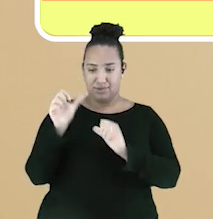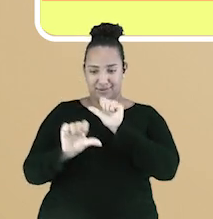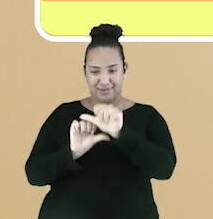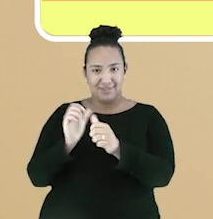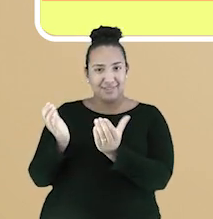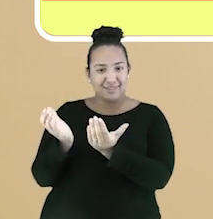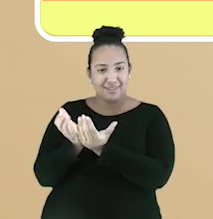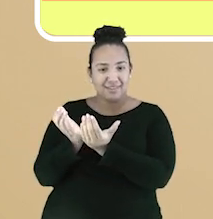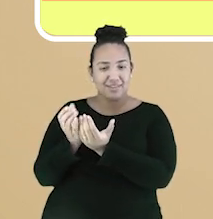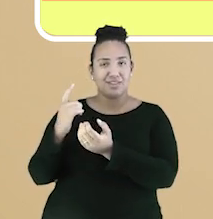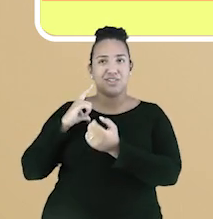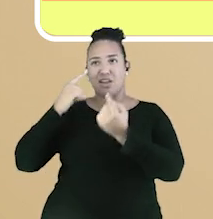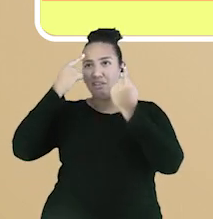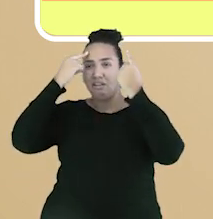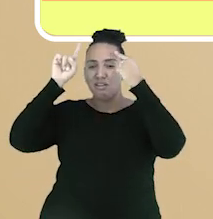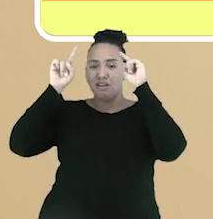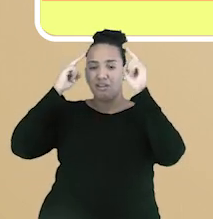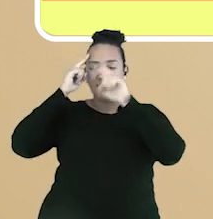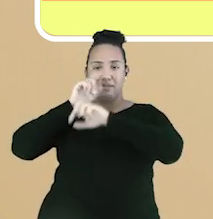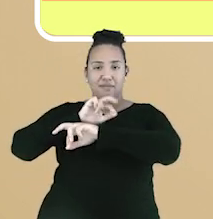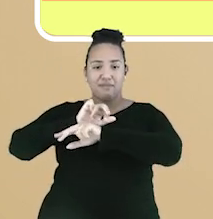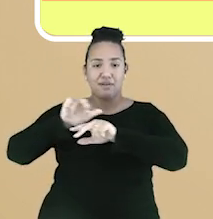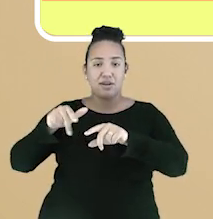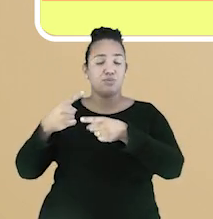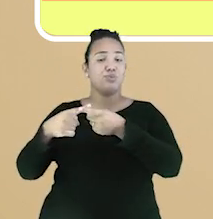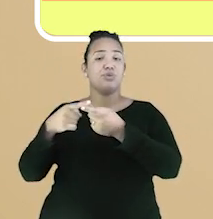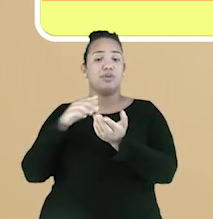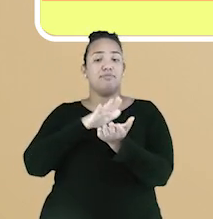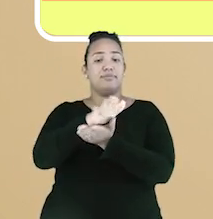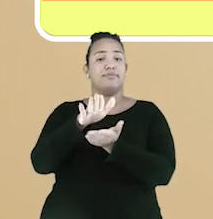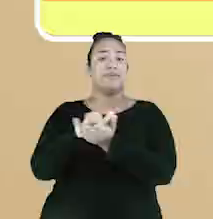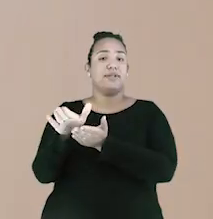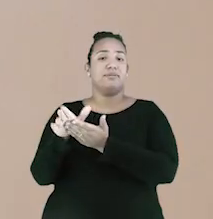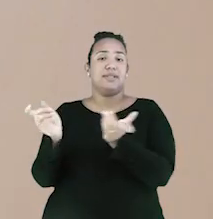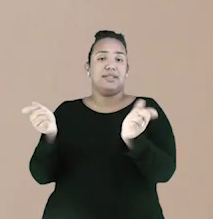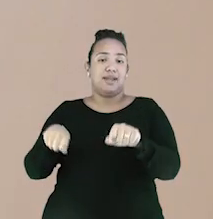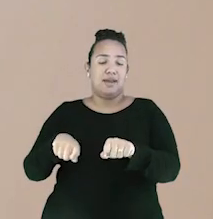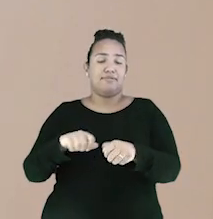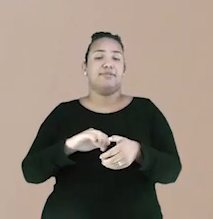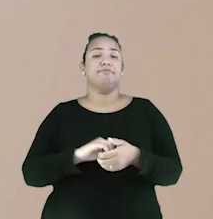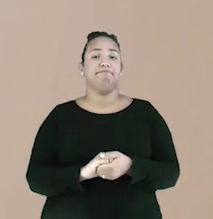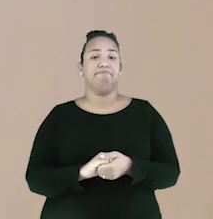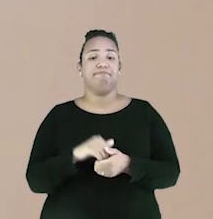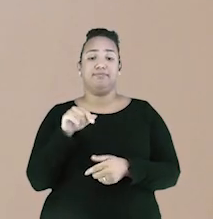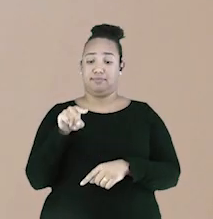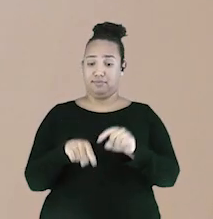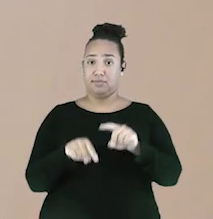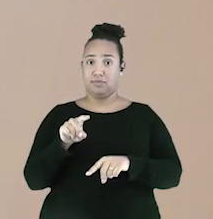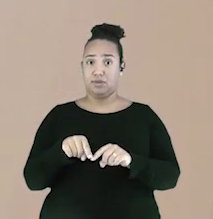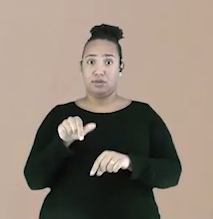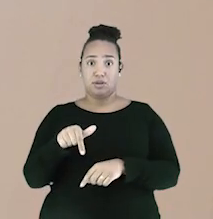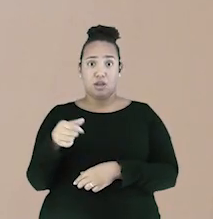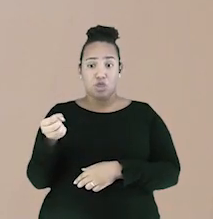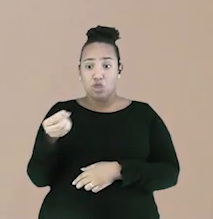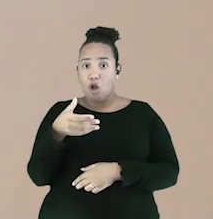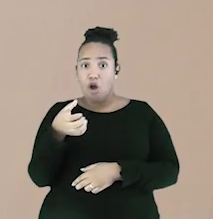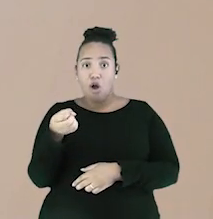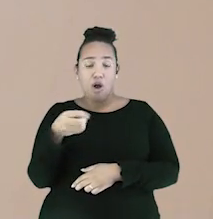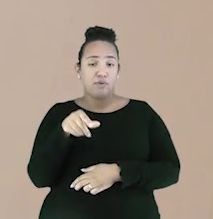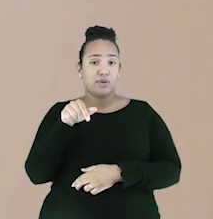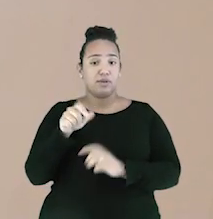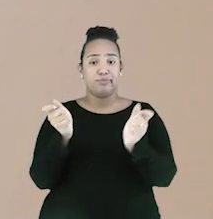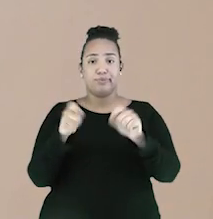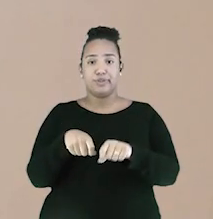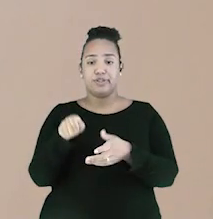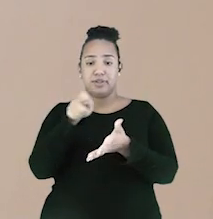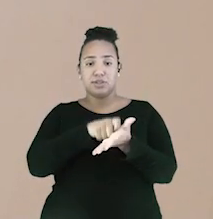da circulação de ideias, o que foi possível por meio da imprensa. Esse instrumento era uma novidade e permitiu que a